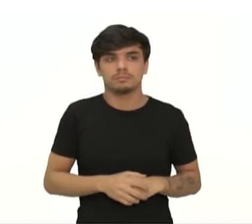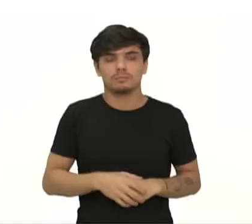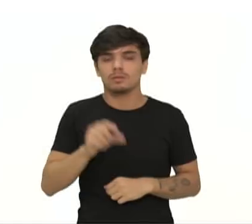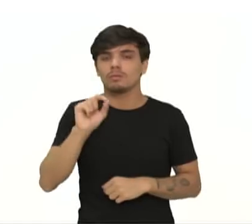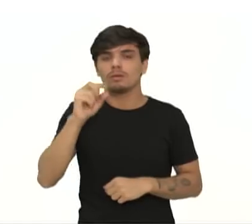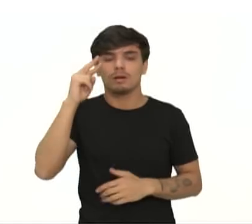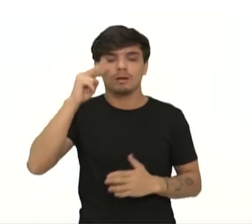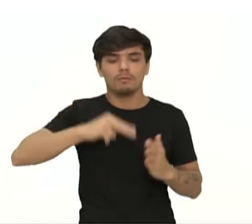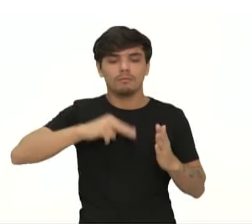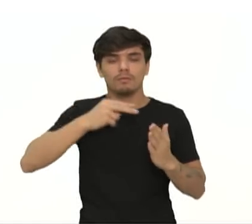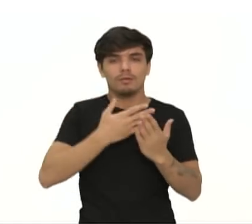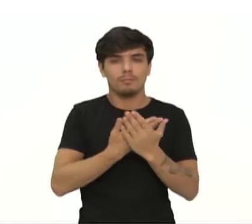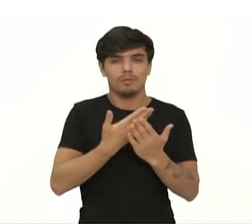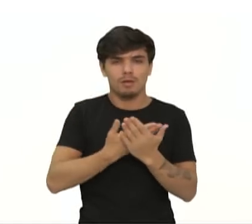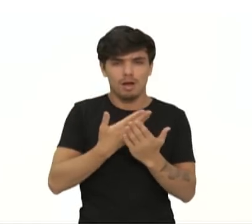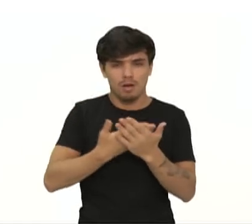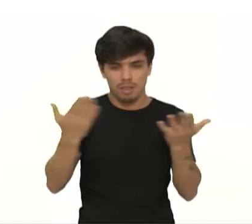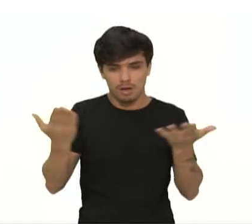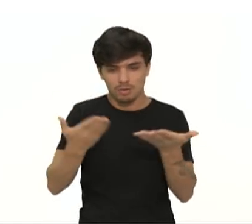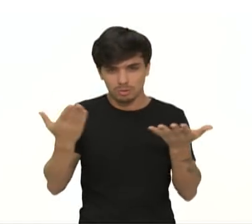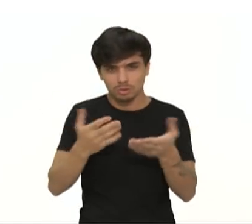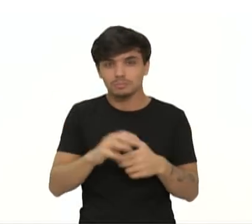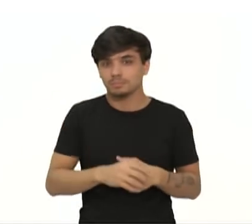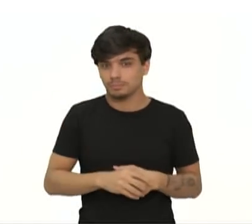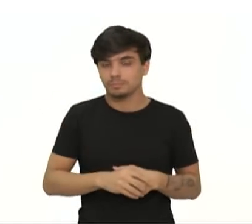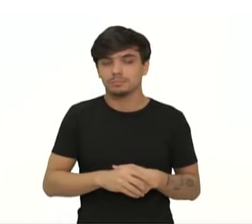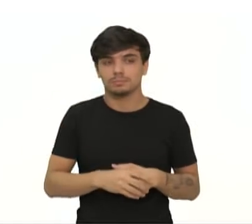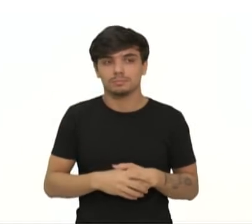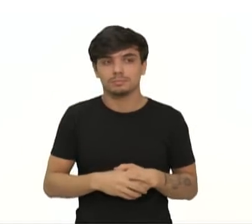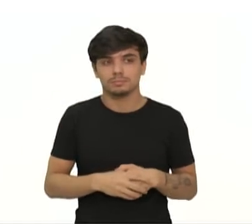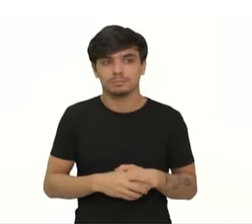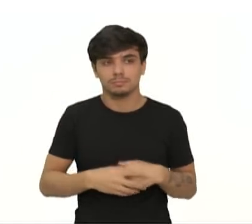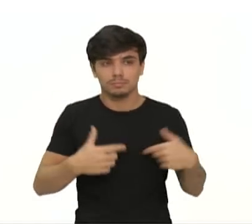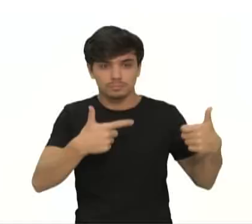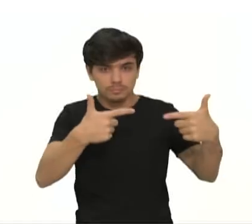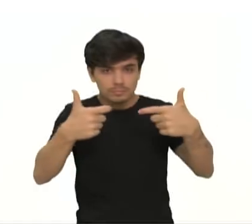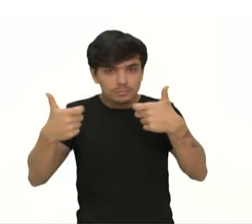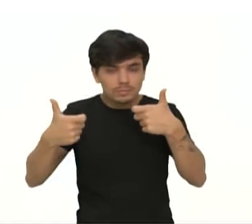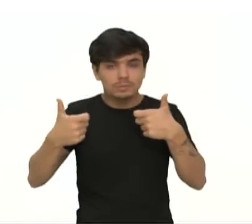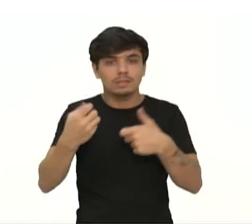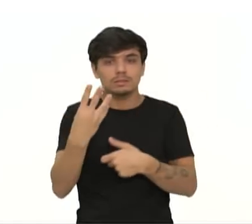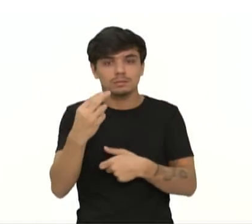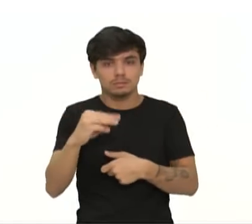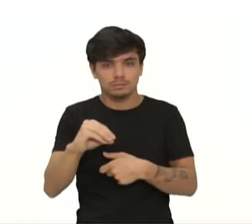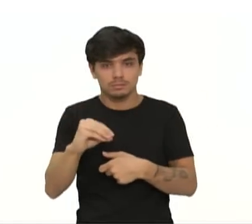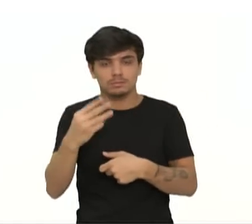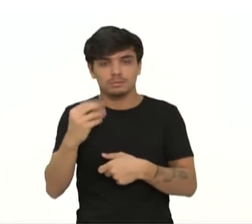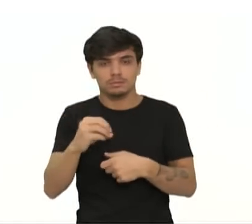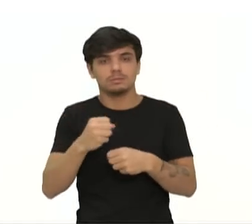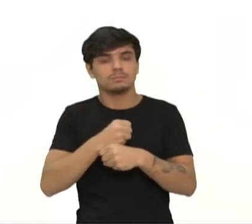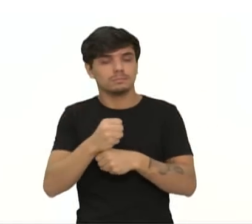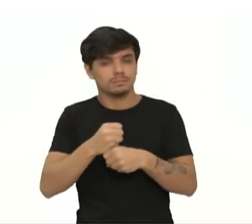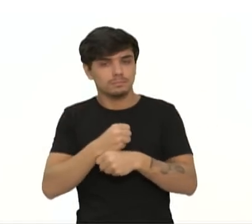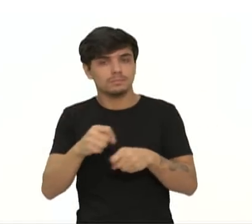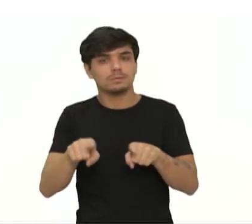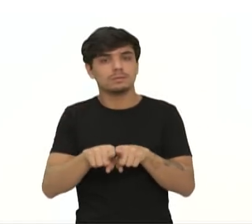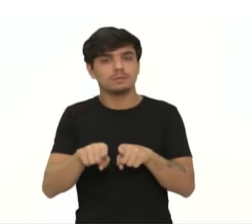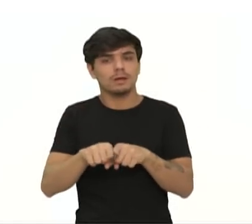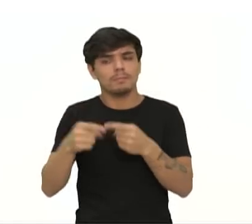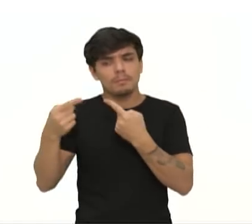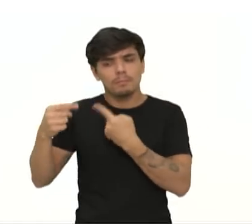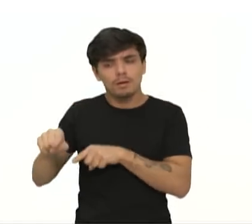aula de hoje? Bastante coisa, né, professora? Olha lá, a Guerra dos 30 anos, causas e consequências,